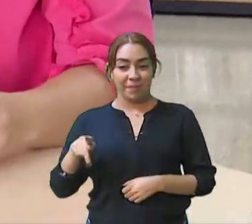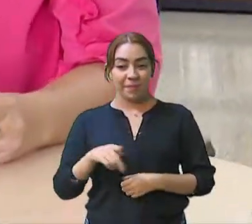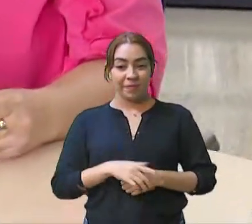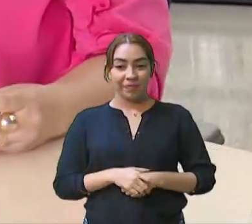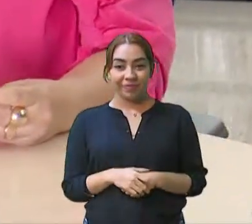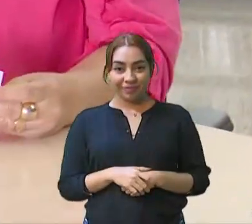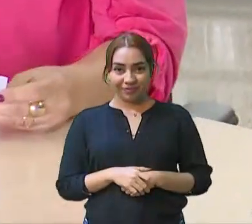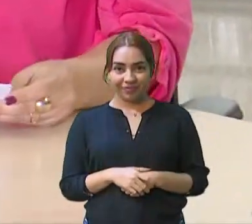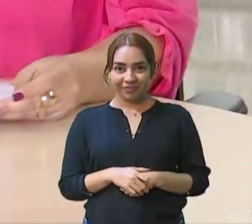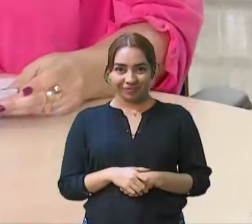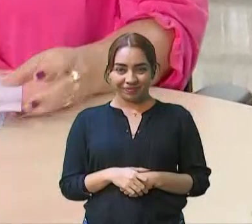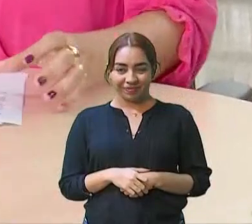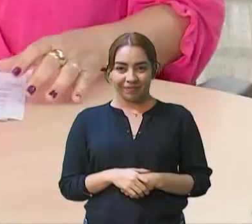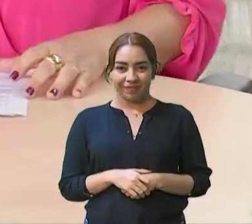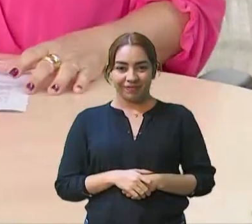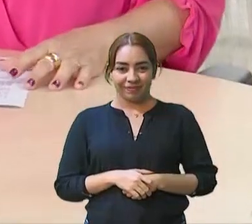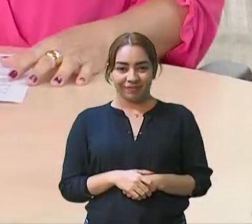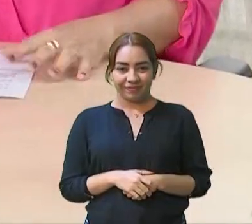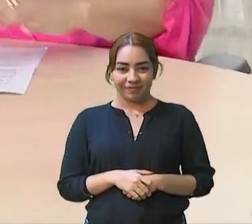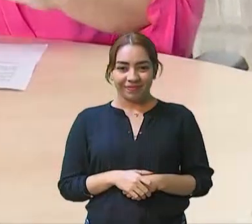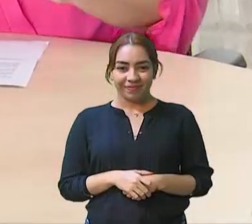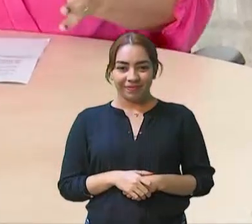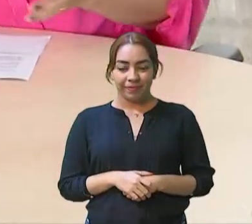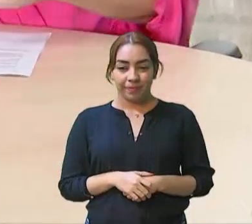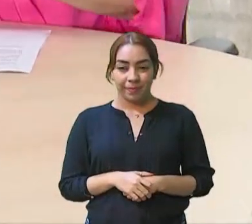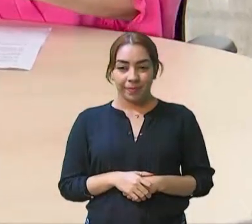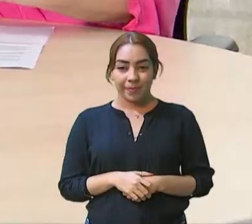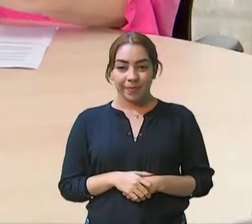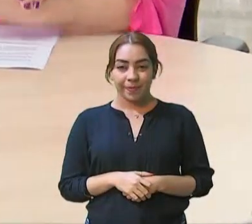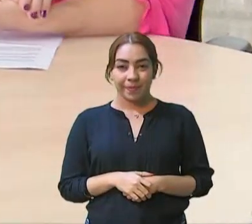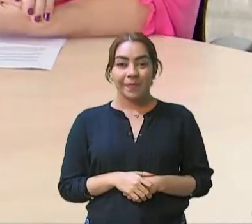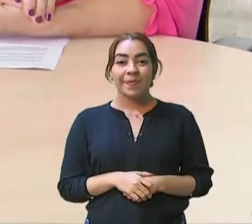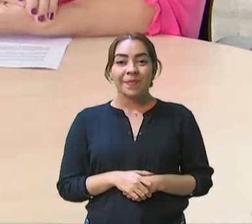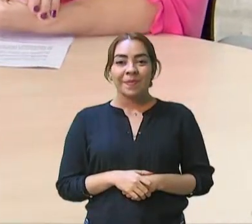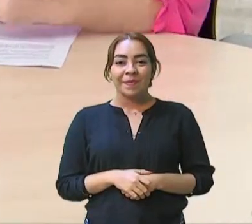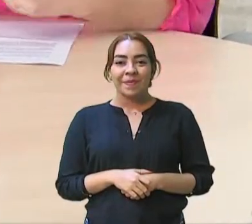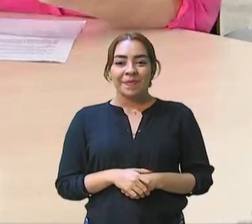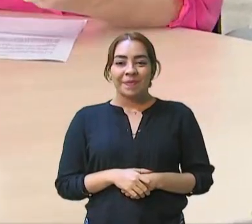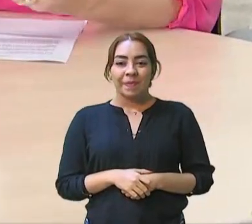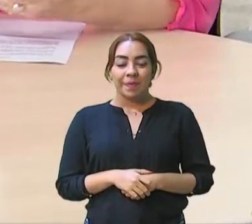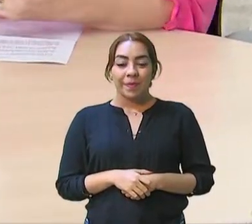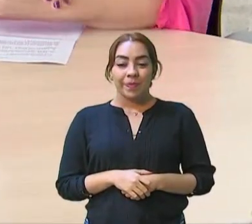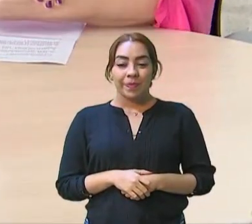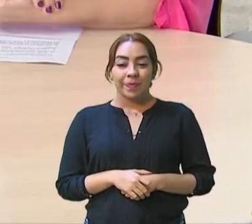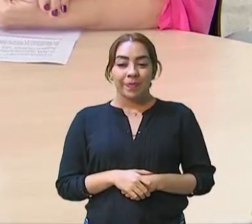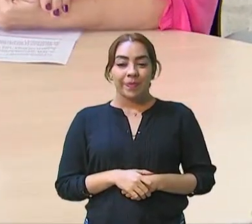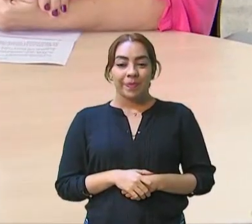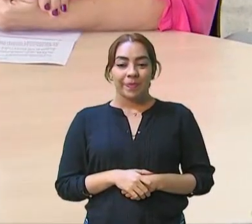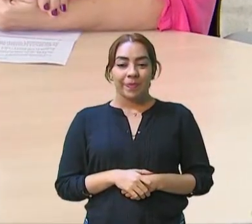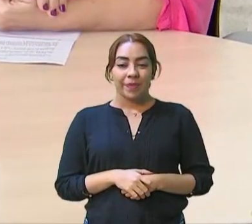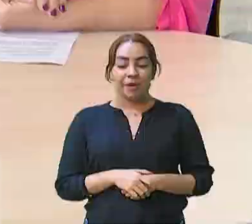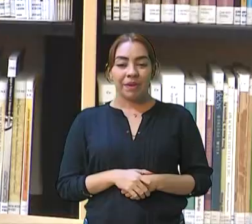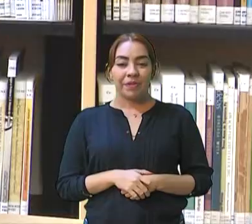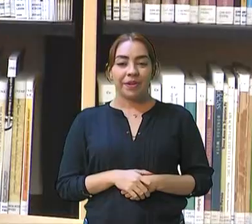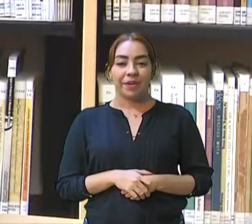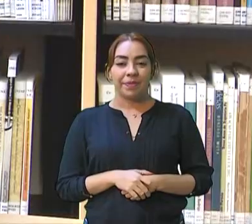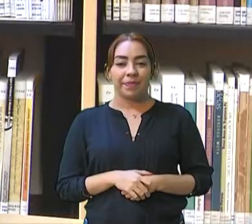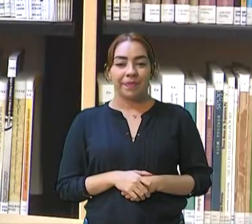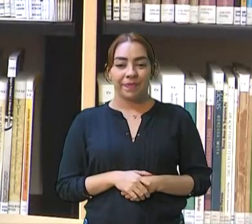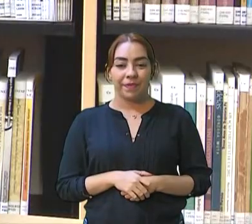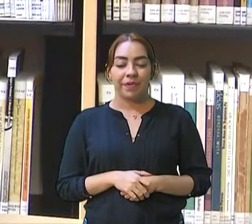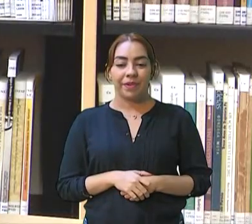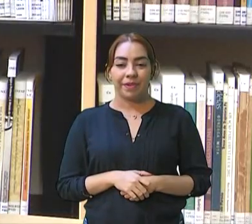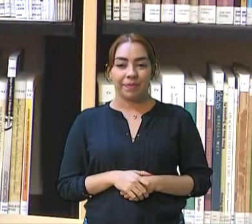Cabeceira. Professor, desde quando você virou fã das histórias em quadrinhos? Cara,